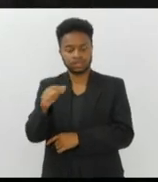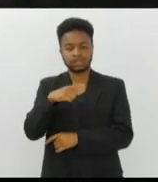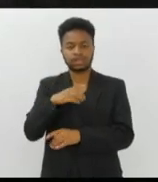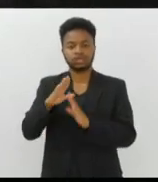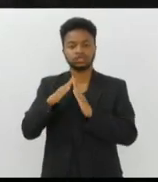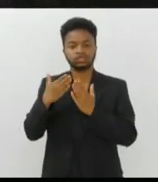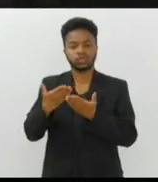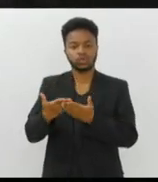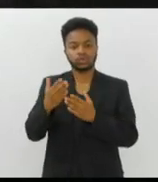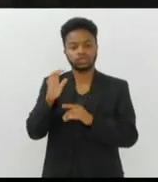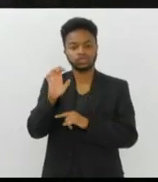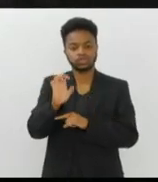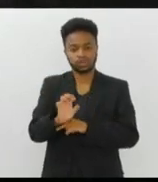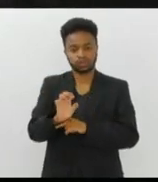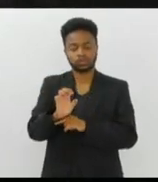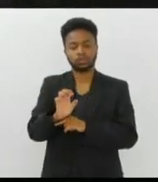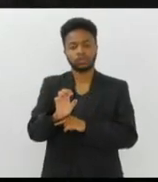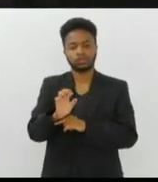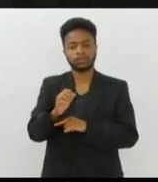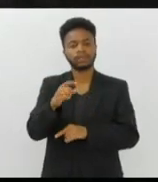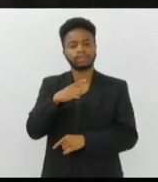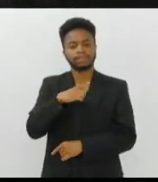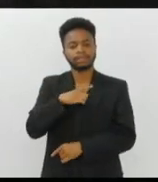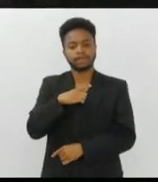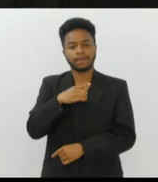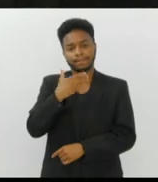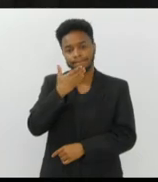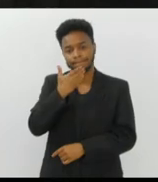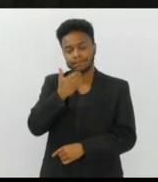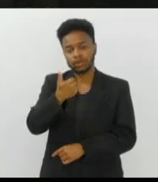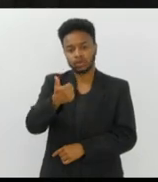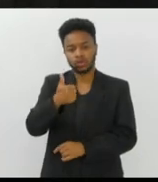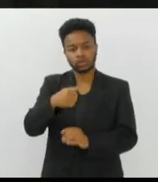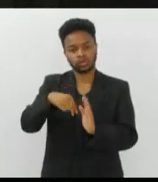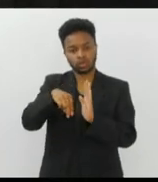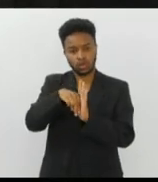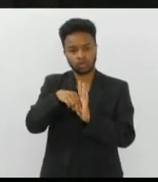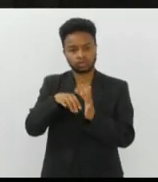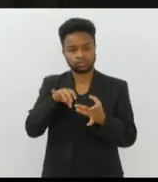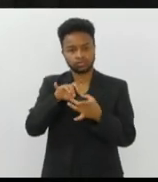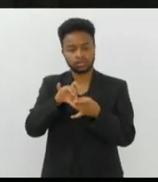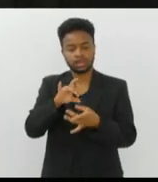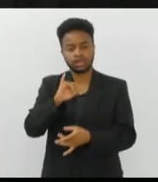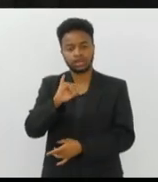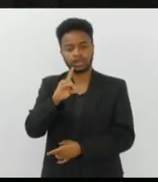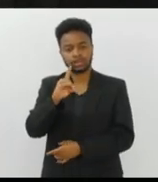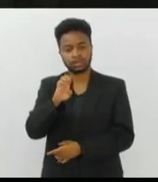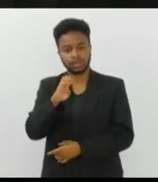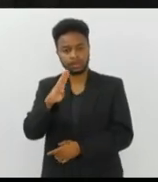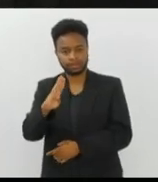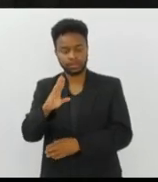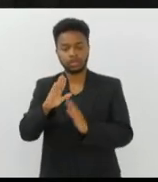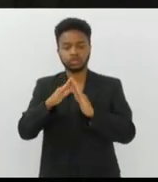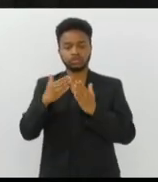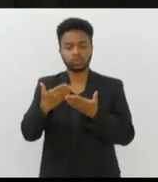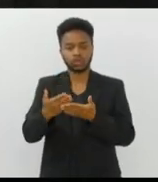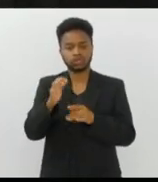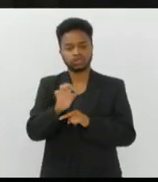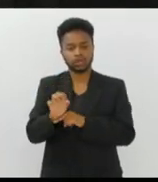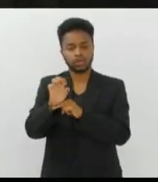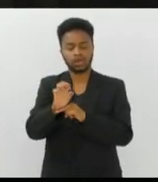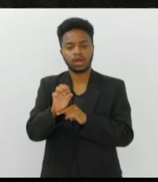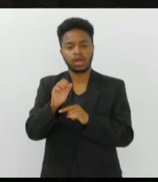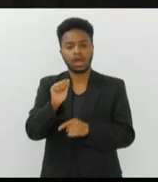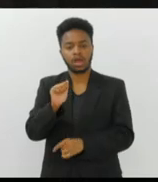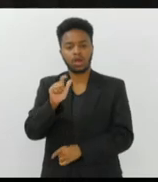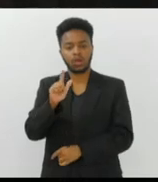estadual, né, que teve o melhor índice no IDEB, Colégio Estadual Almirante Rodrigues